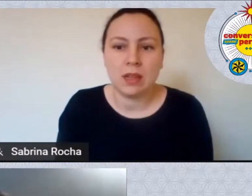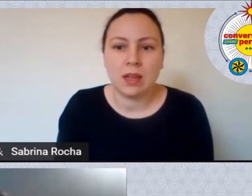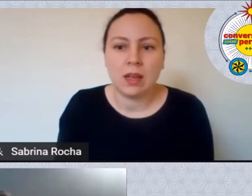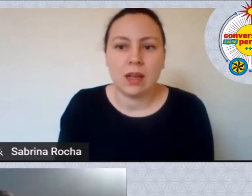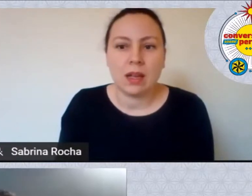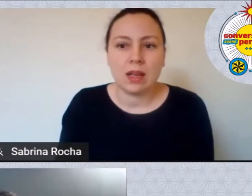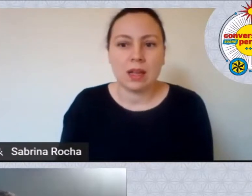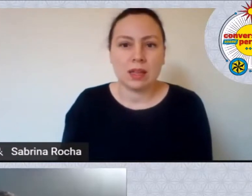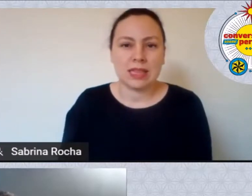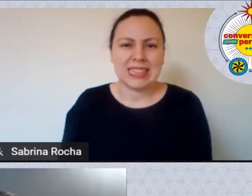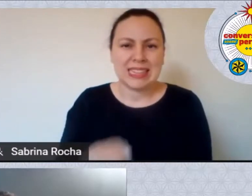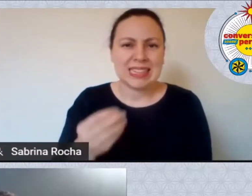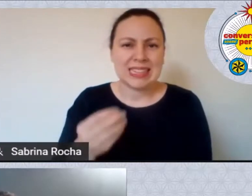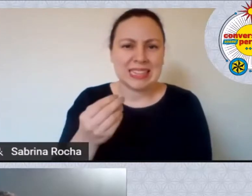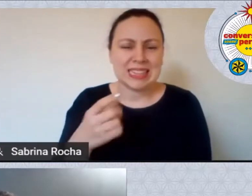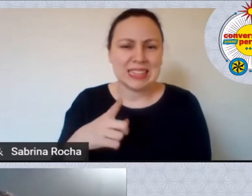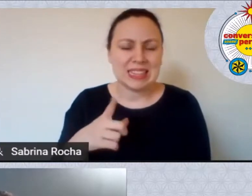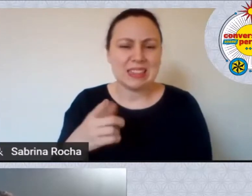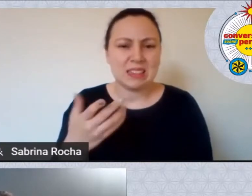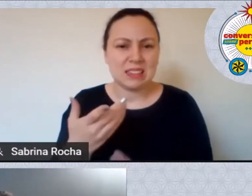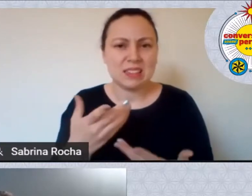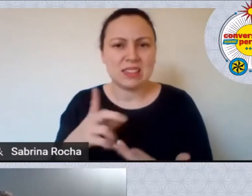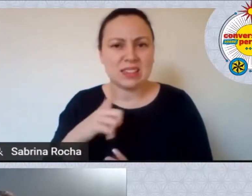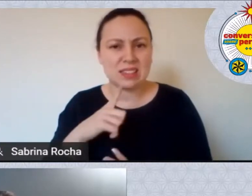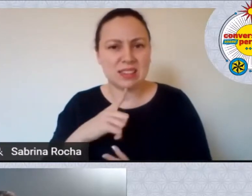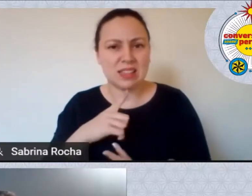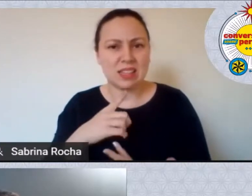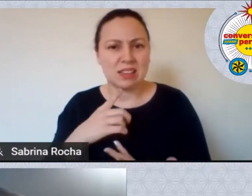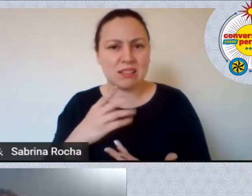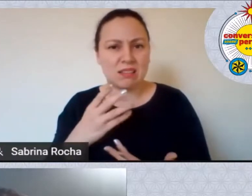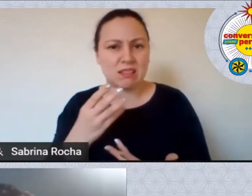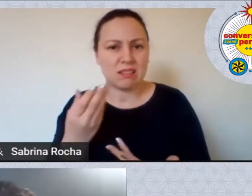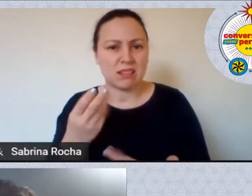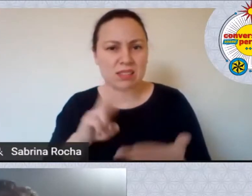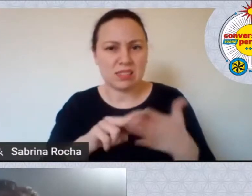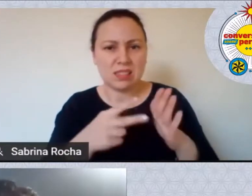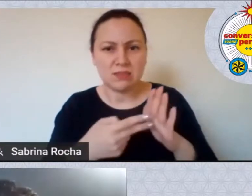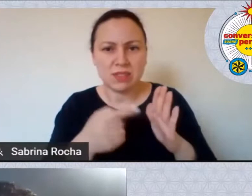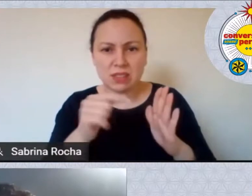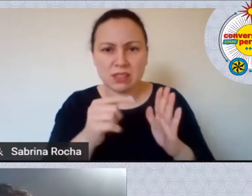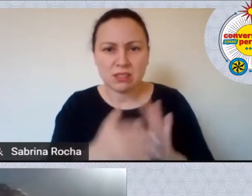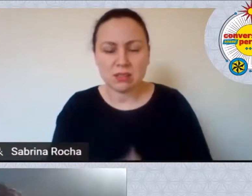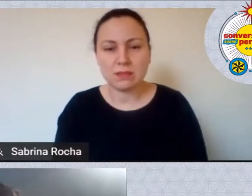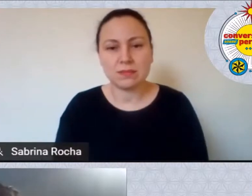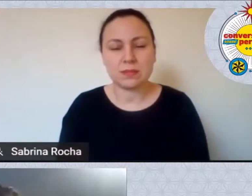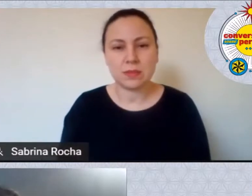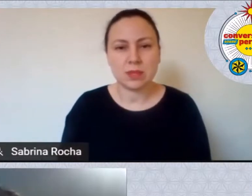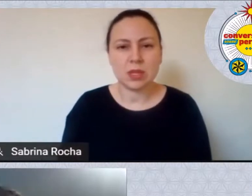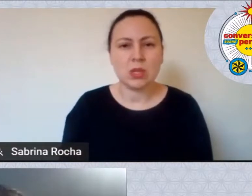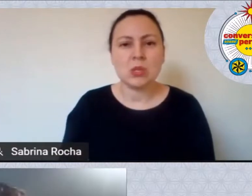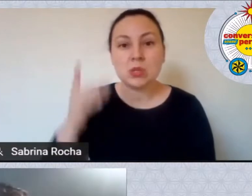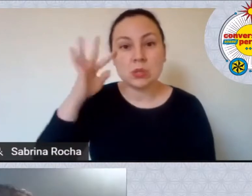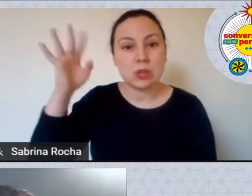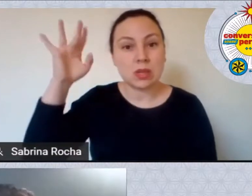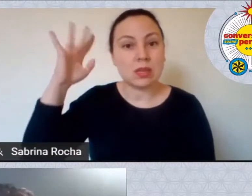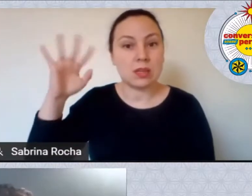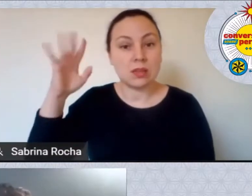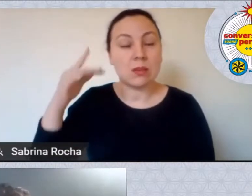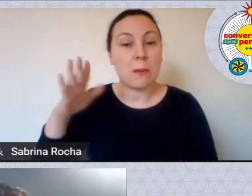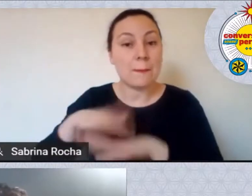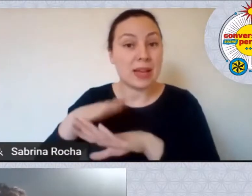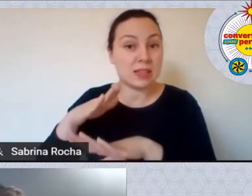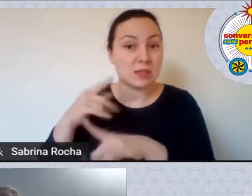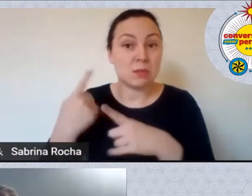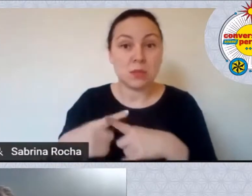tem inclusive uma leitura bastante simples de que a gente está sonhando mais porque a gente está dormindo mais. E conforme aumente a extensão